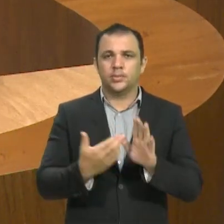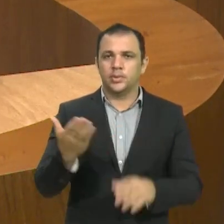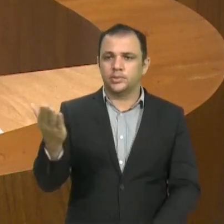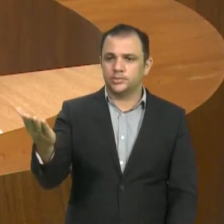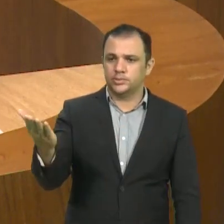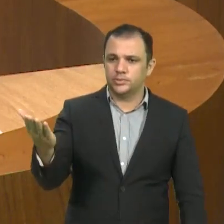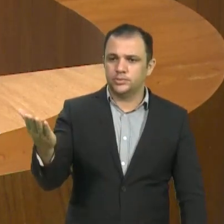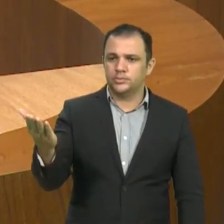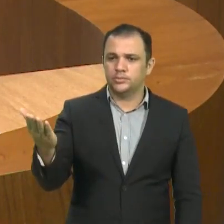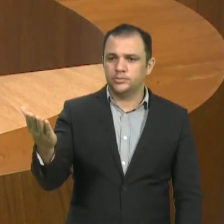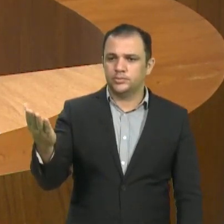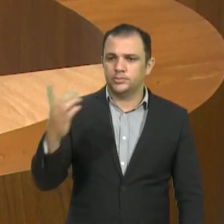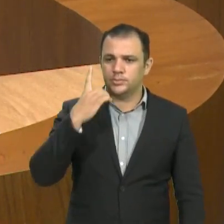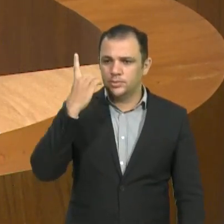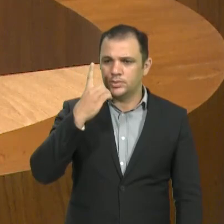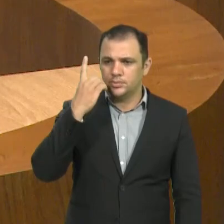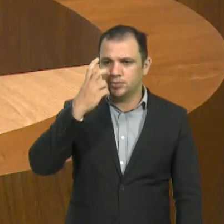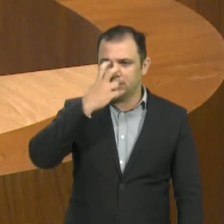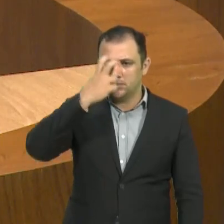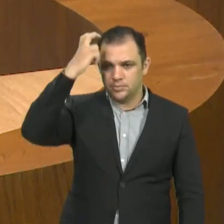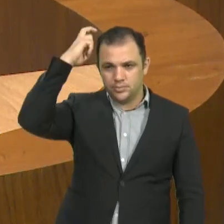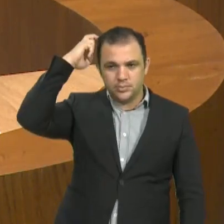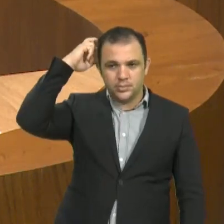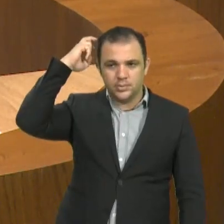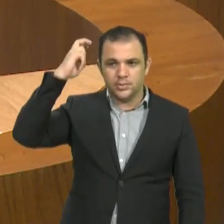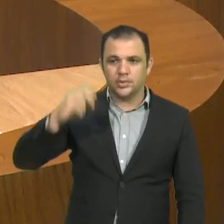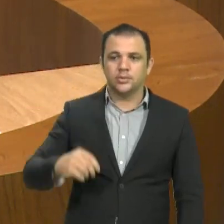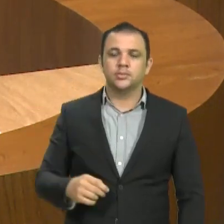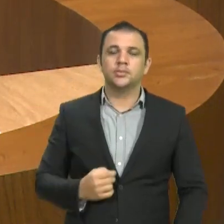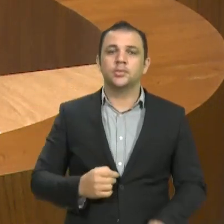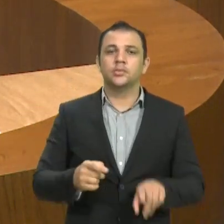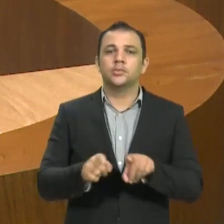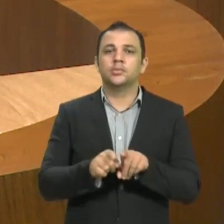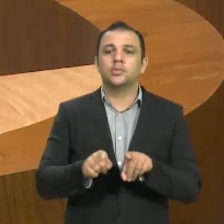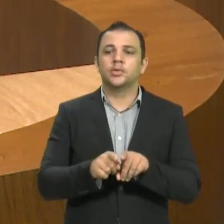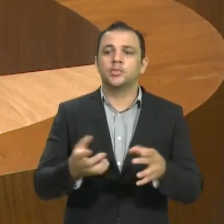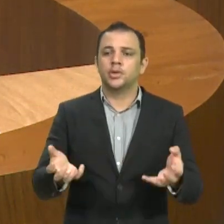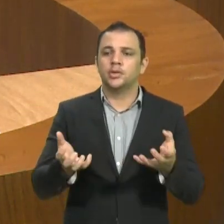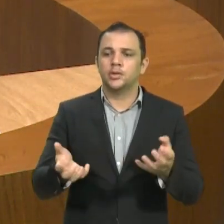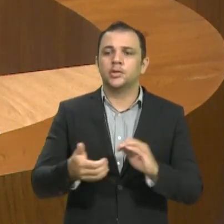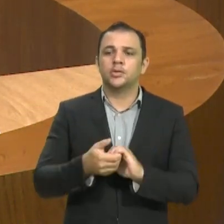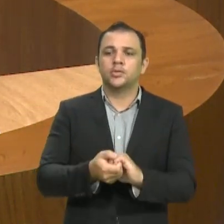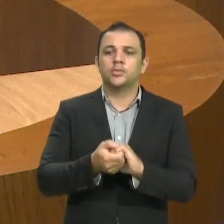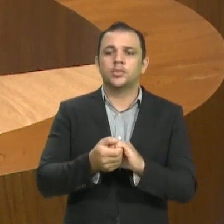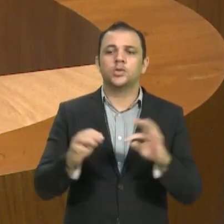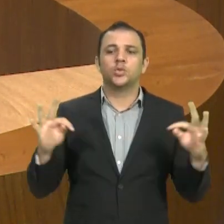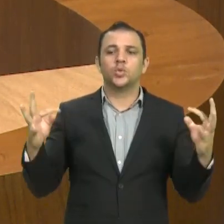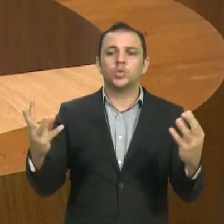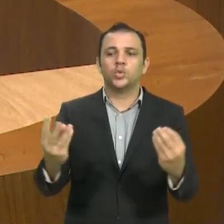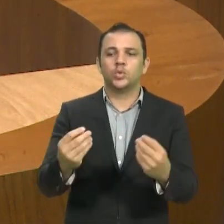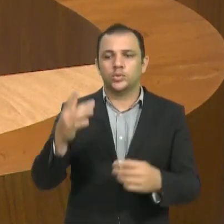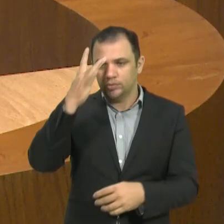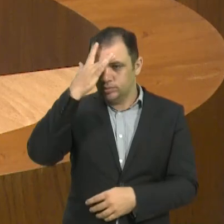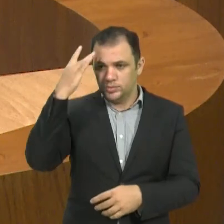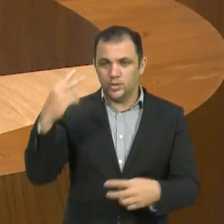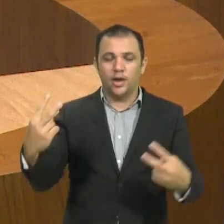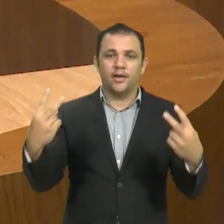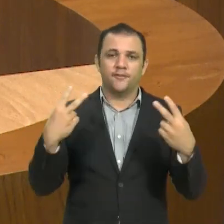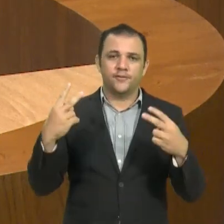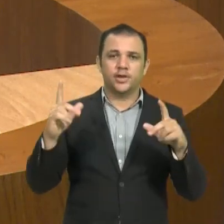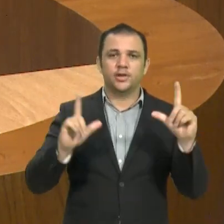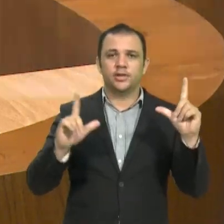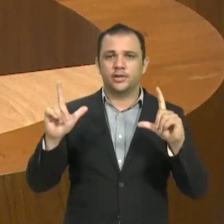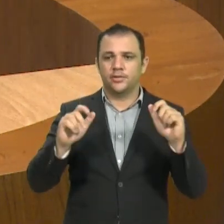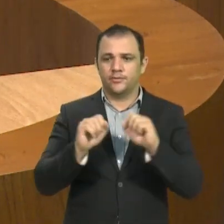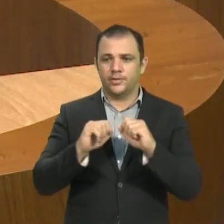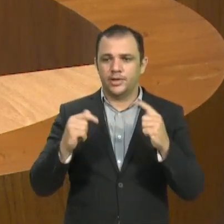deputado Neto Evangelista. Queria cumprimentar a todos os telespectadores e ouvintes da TV